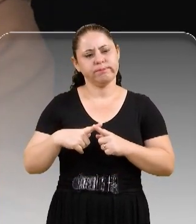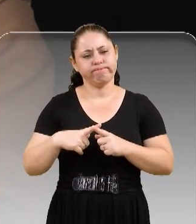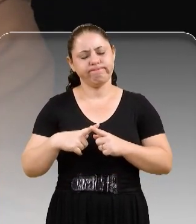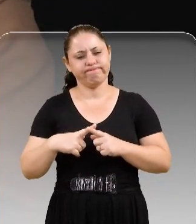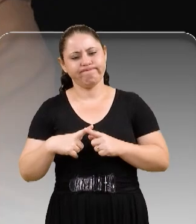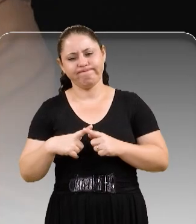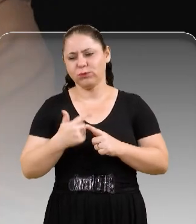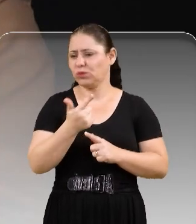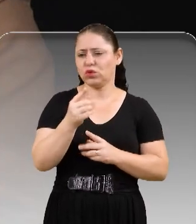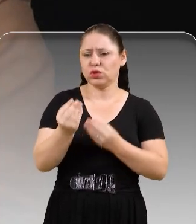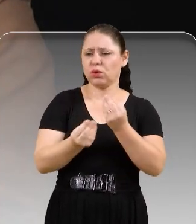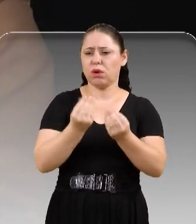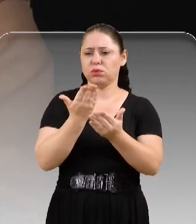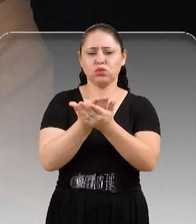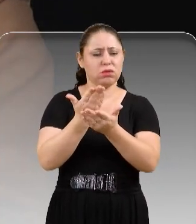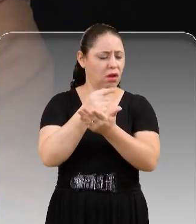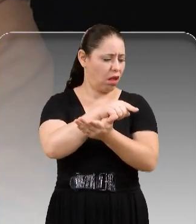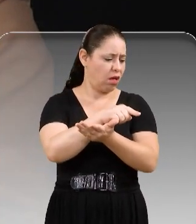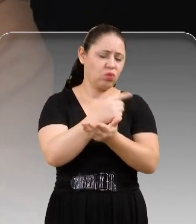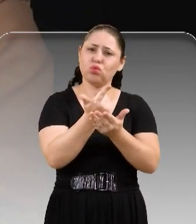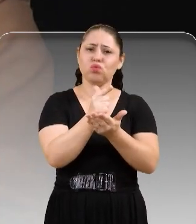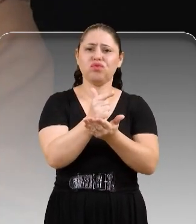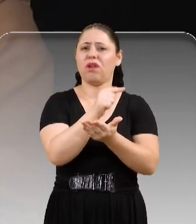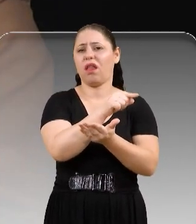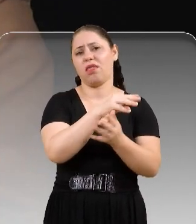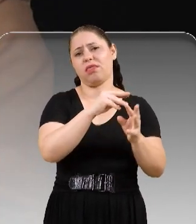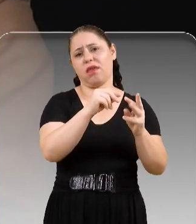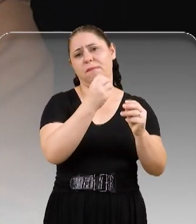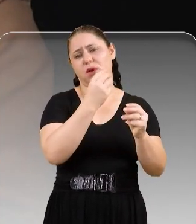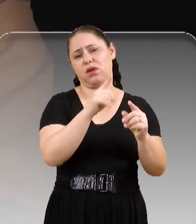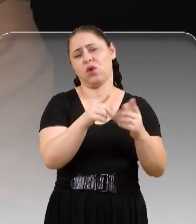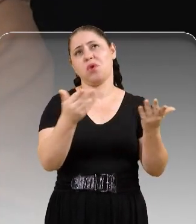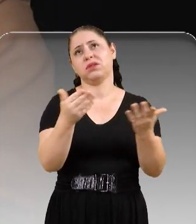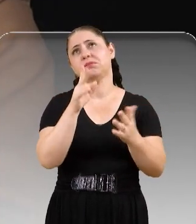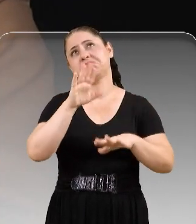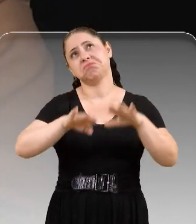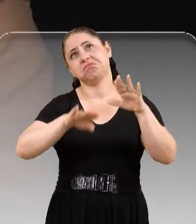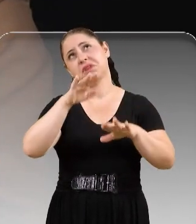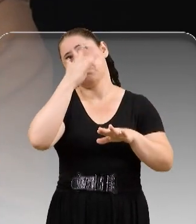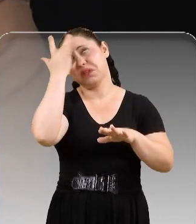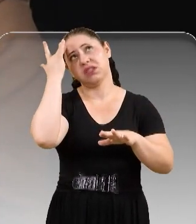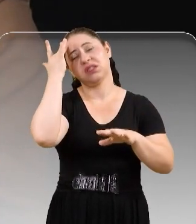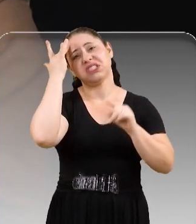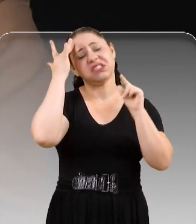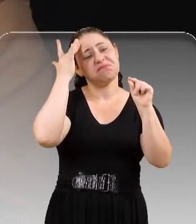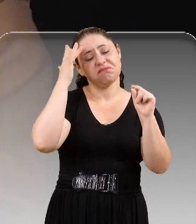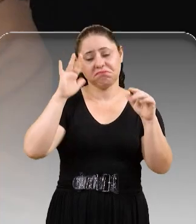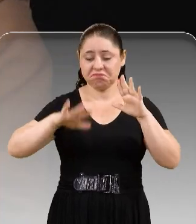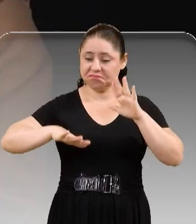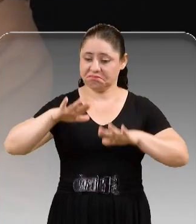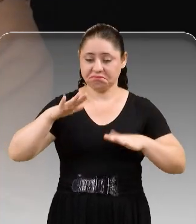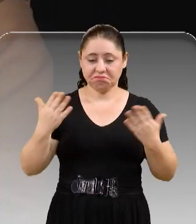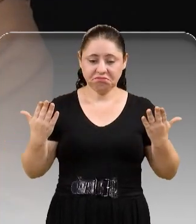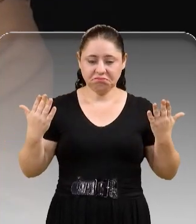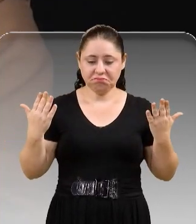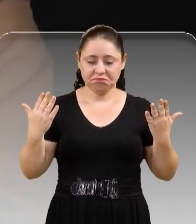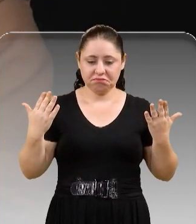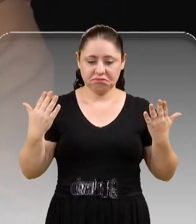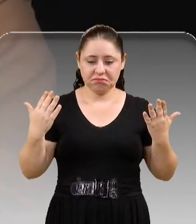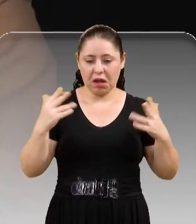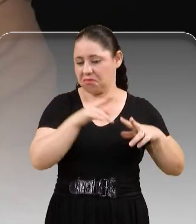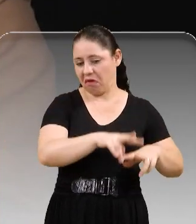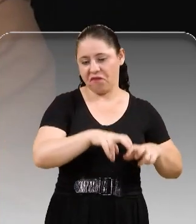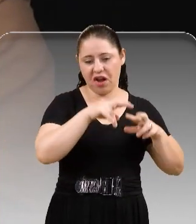eu não tinha condições de fazer alguma coisa lá em Terra Boa. Eu seria hoje talvez uma pessoa que estivesse